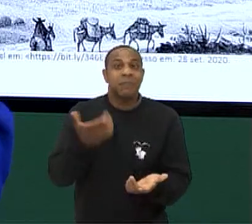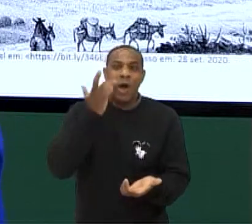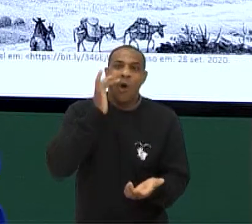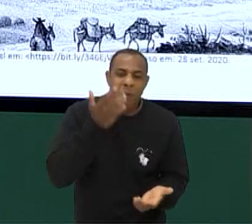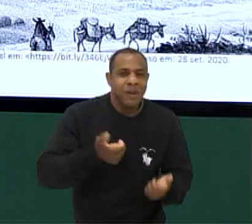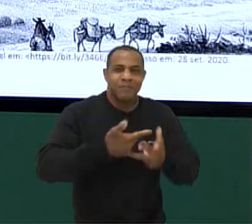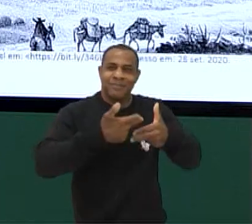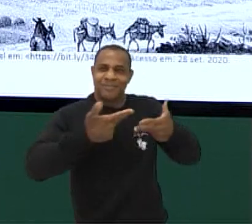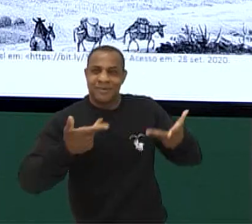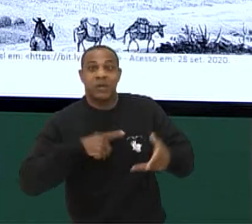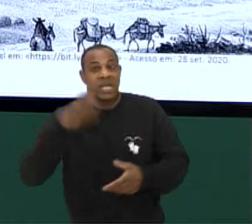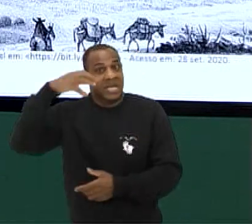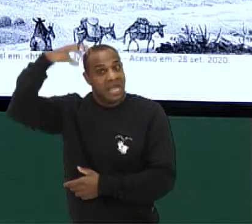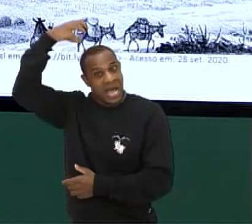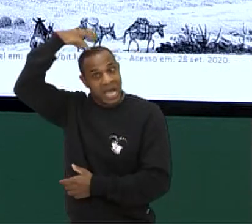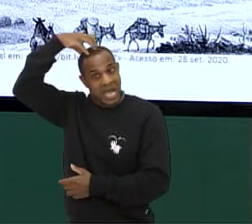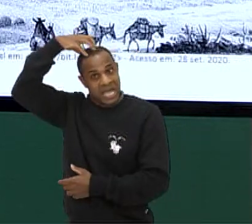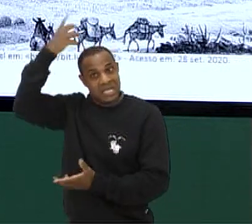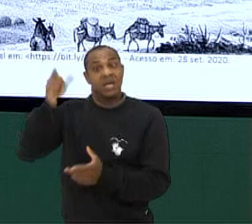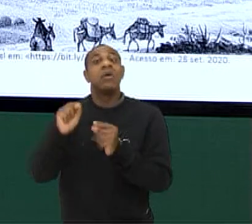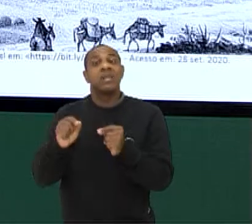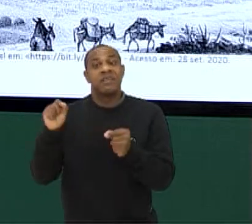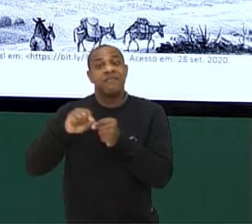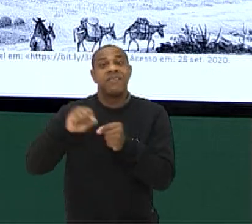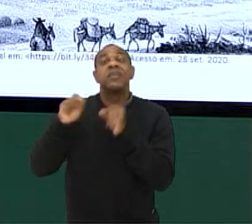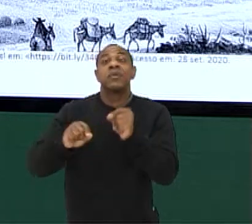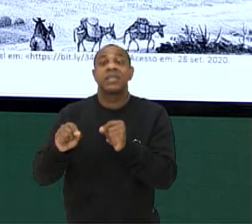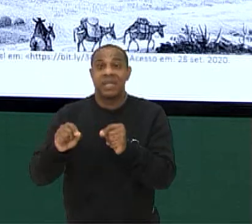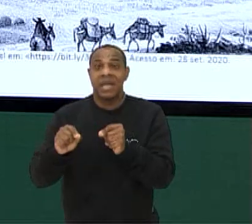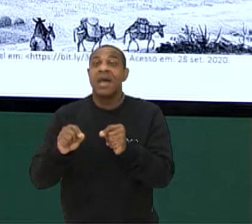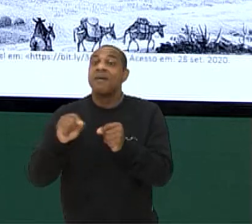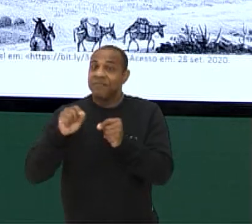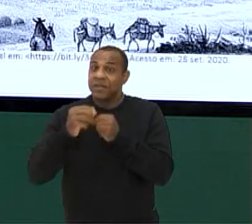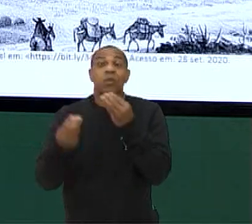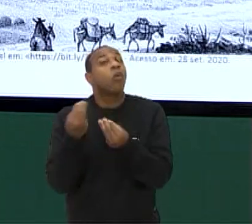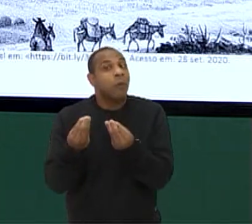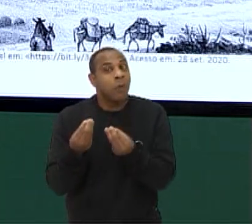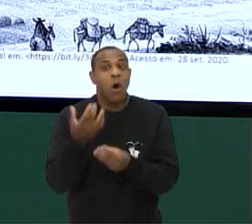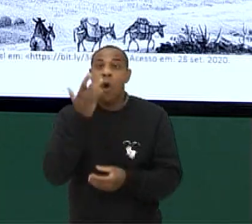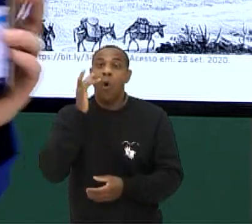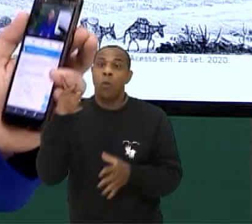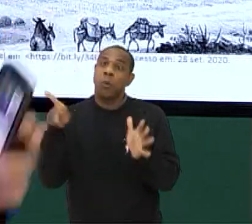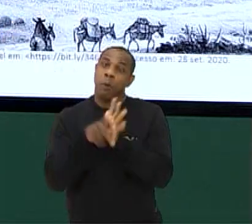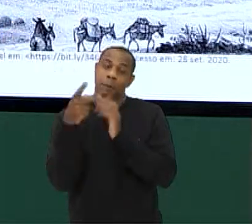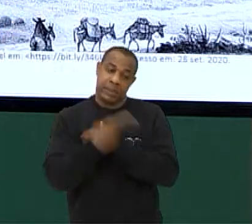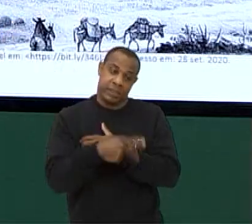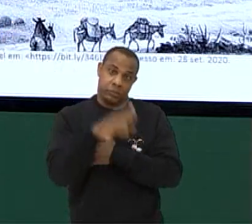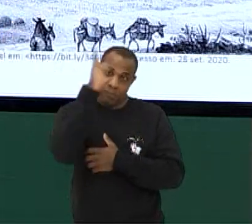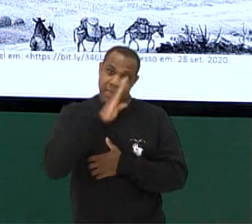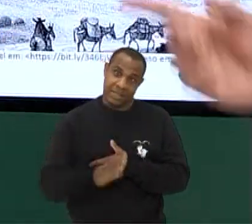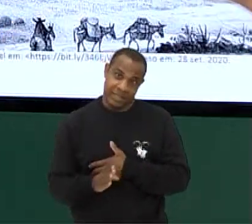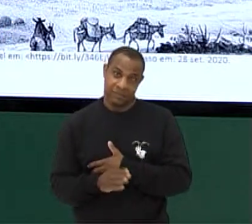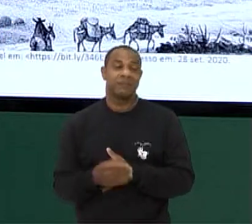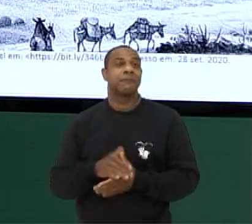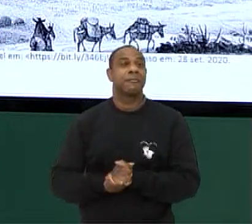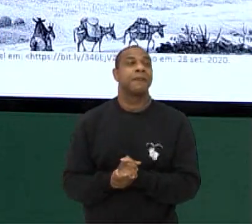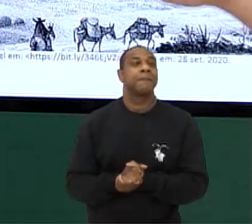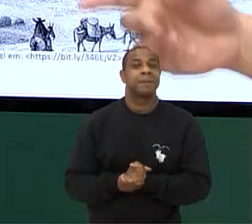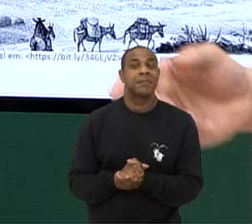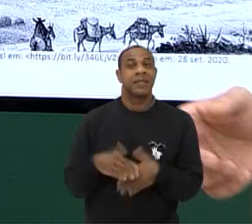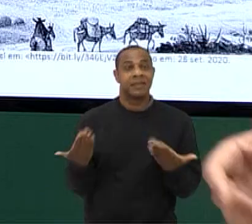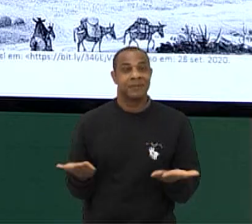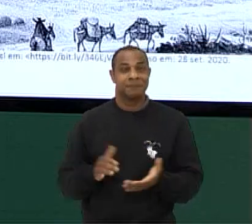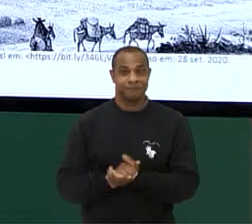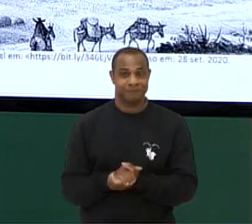da coroa da rainha da Inglaterra são feitas com ouro brasileiro, diretamente de Minas Gerais. Rodrigo, me dei